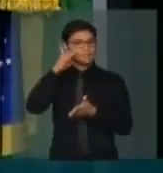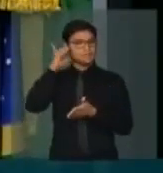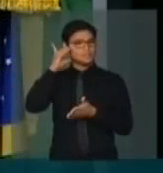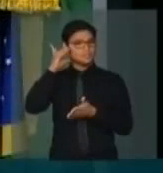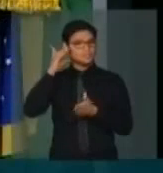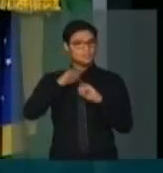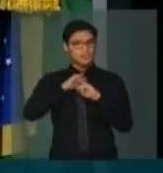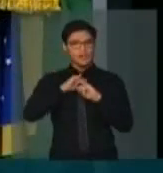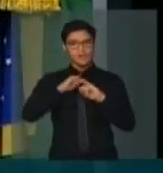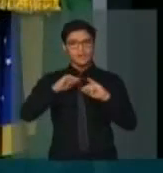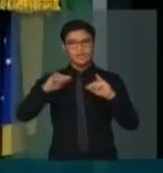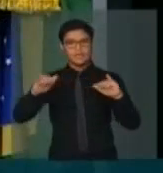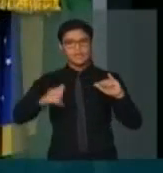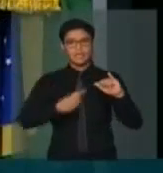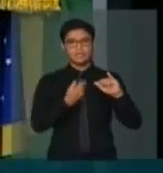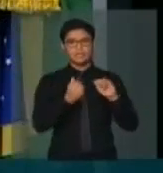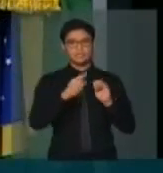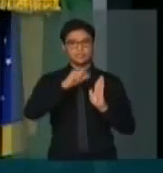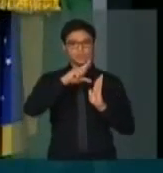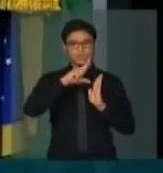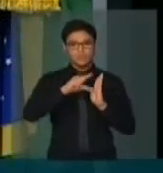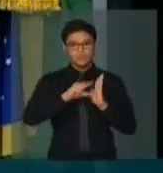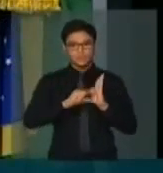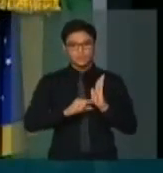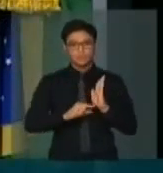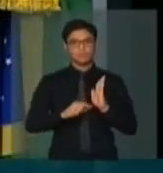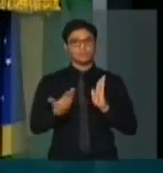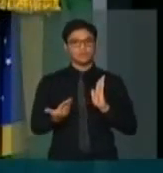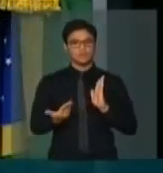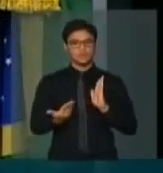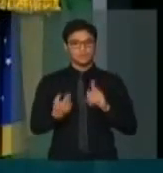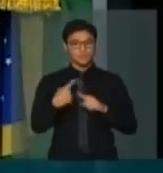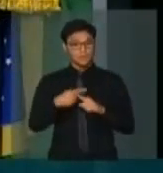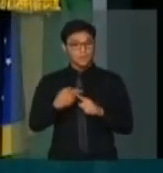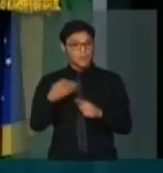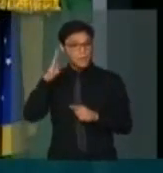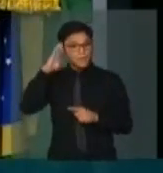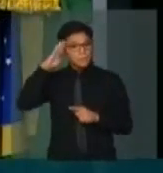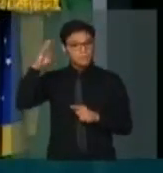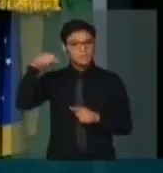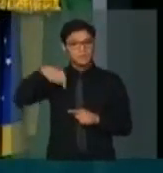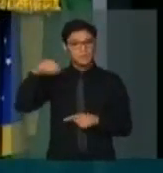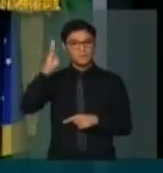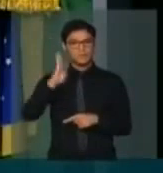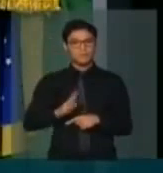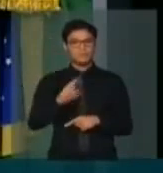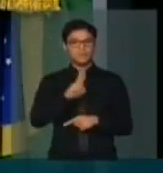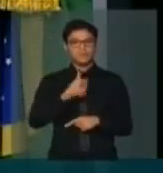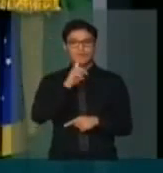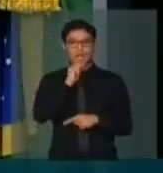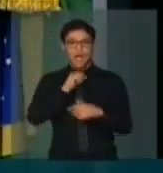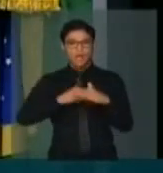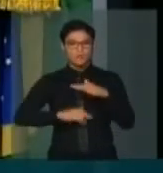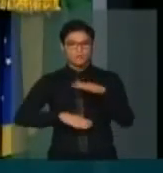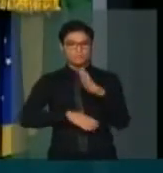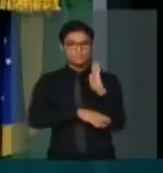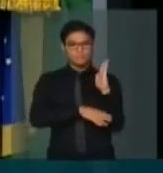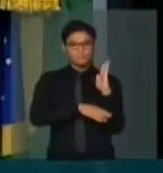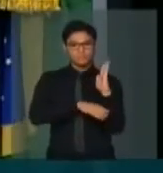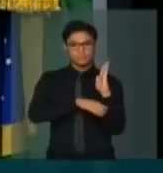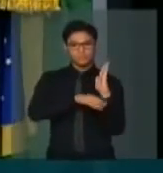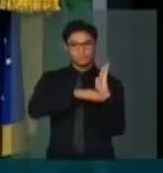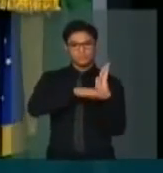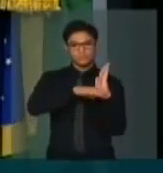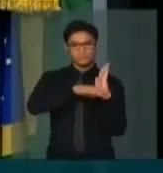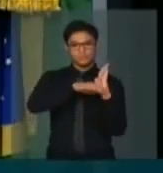é hidráulica. Se nós não temos água, nós não temos as hidrelétricas funcionando a todo vapor, temos que recorrer